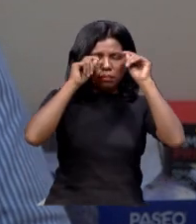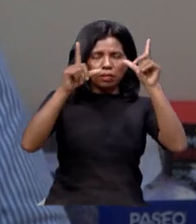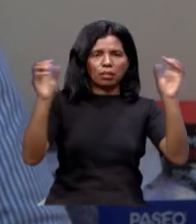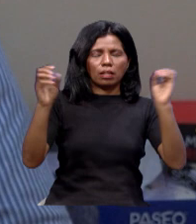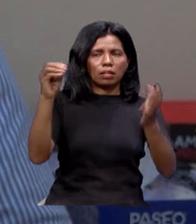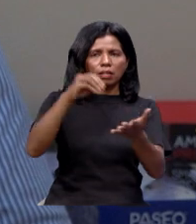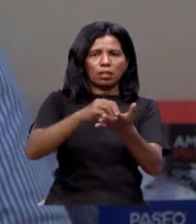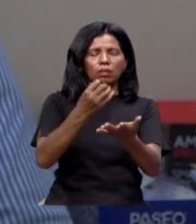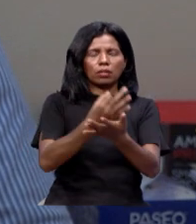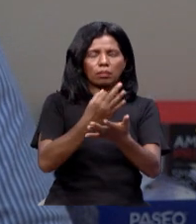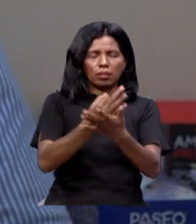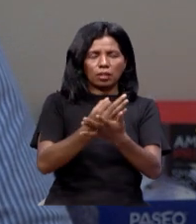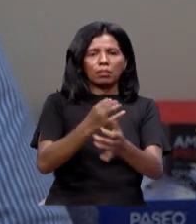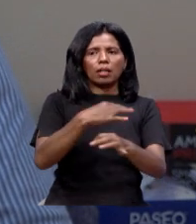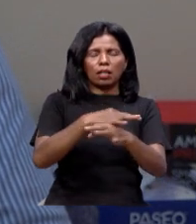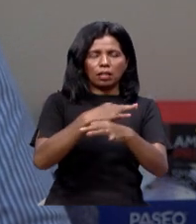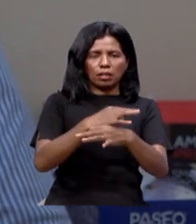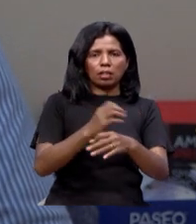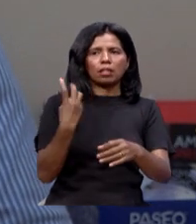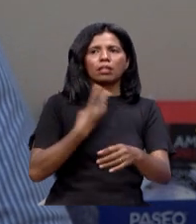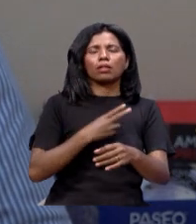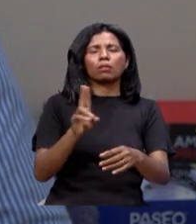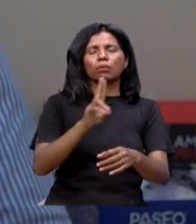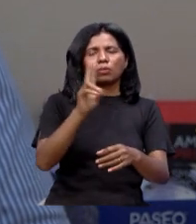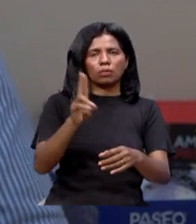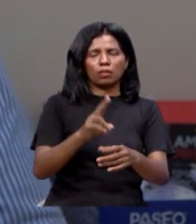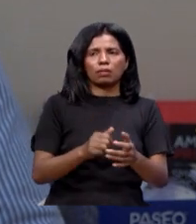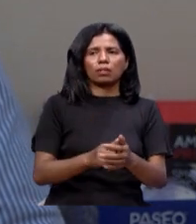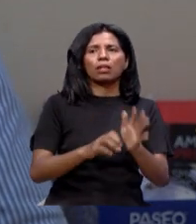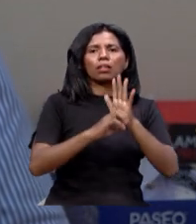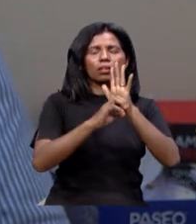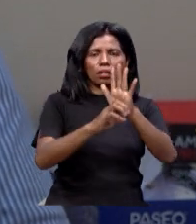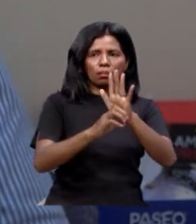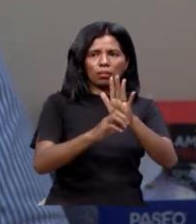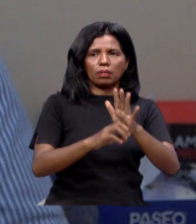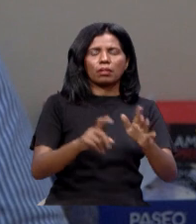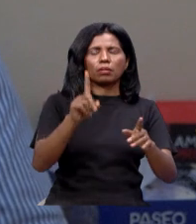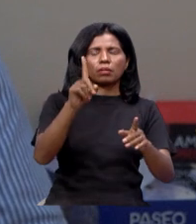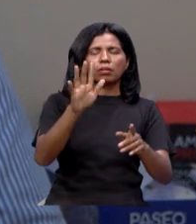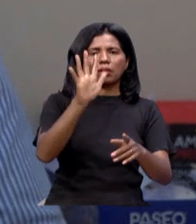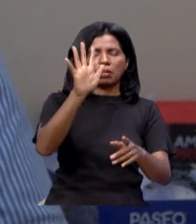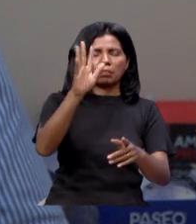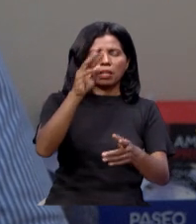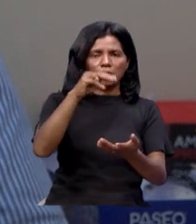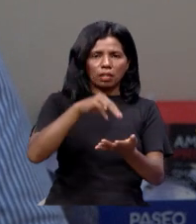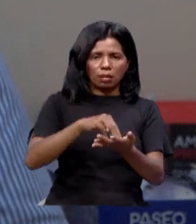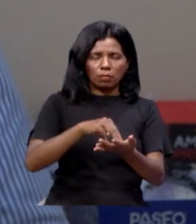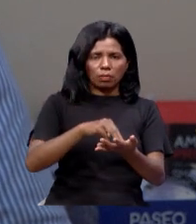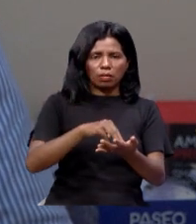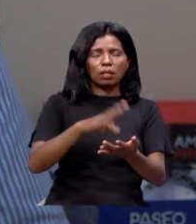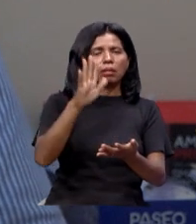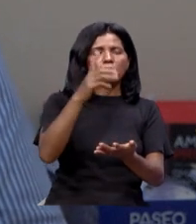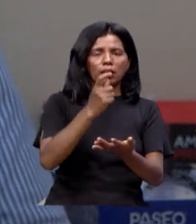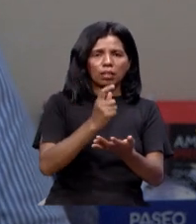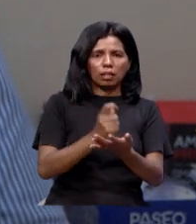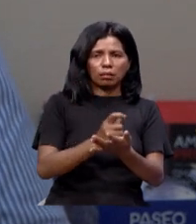orsamento ba mantensaun ne ita te executa direita exemplo ida maka 5000 balete ne ita la autoriza